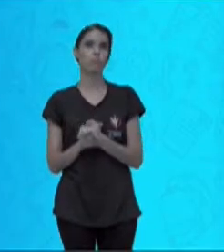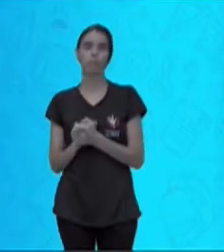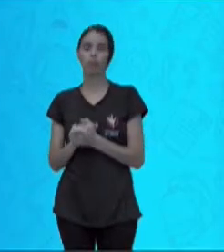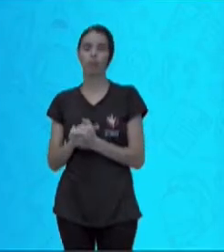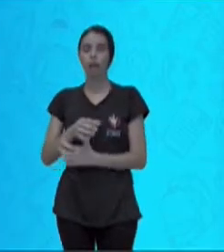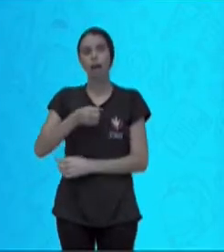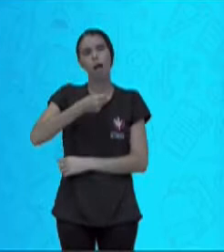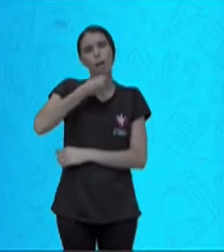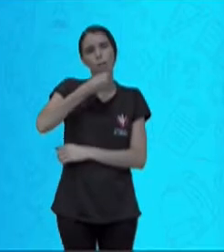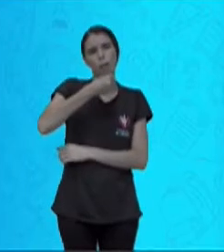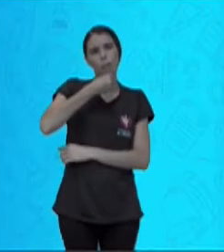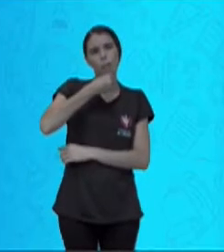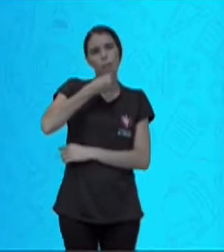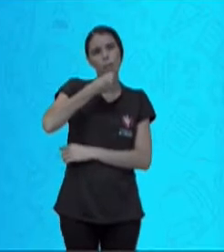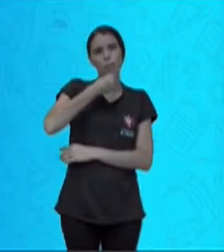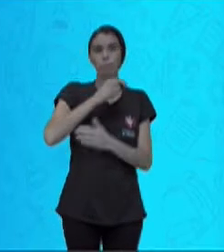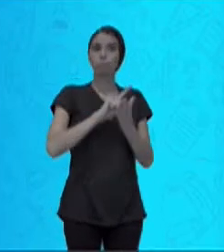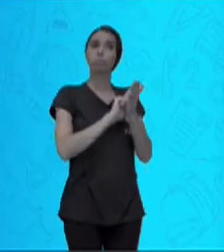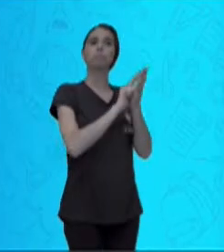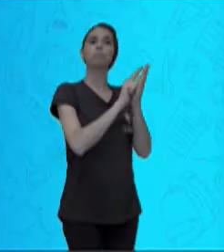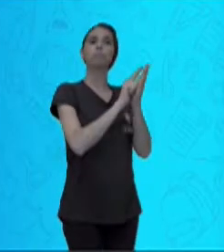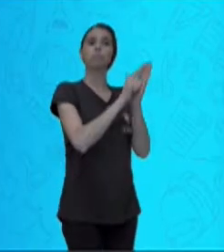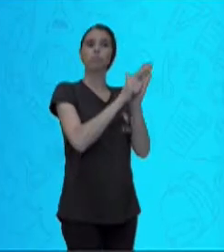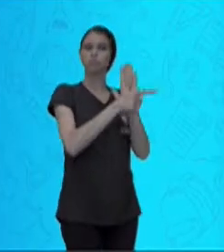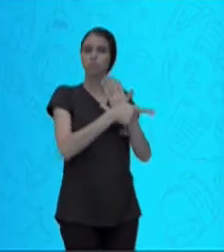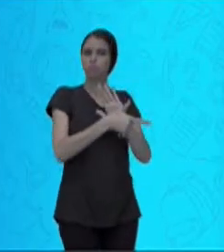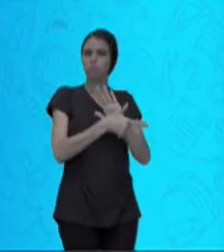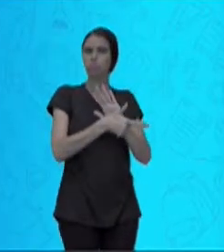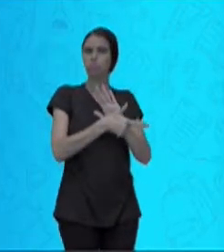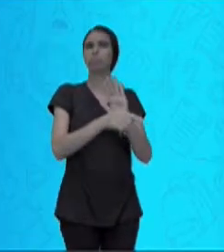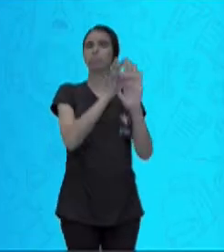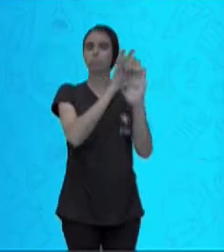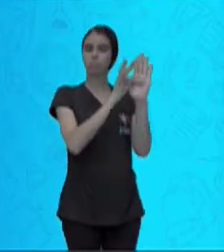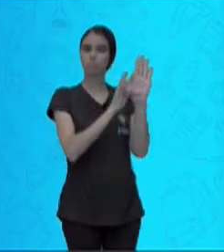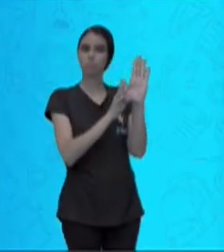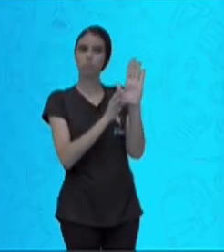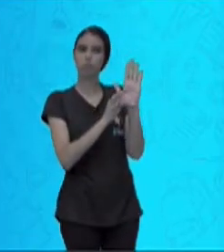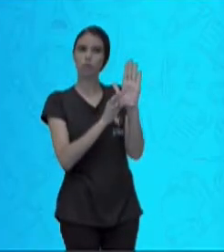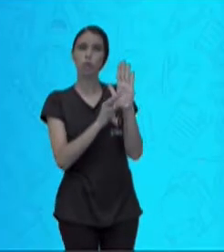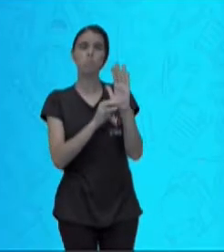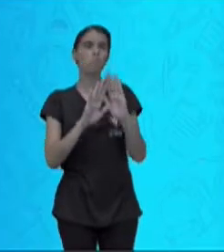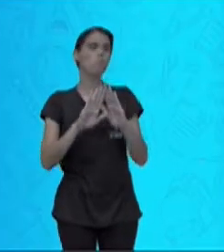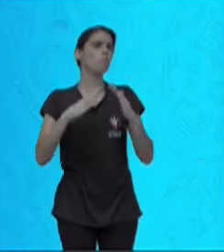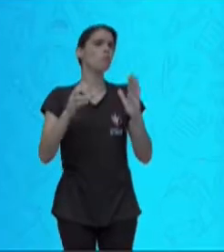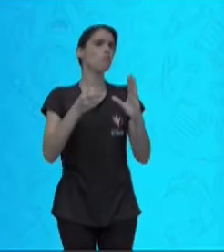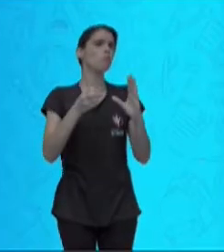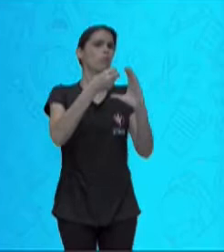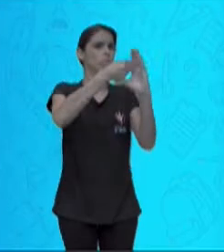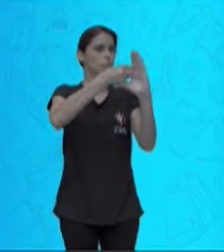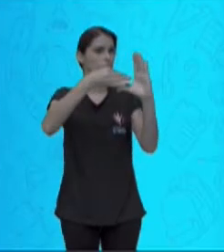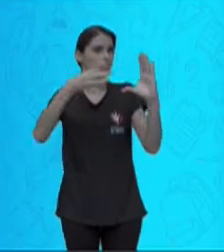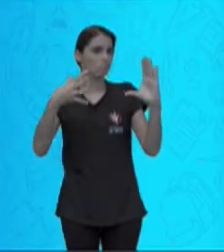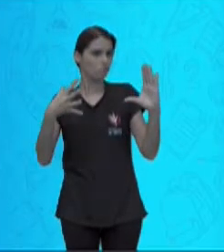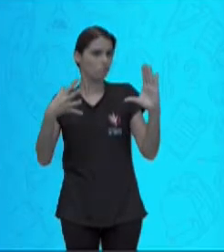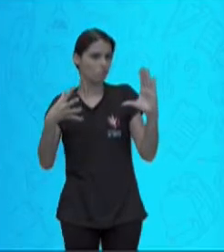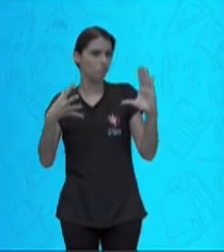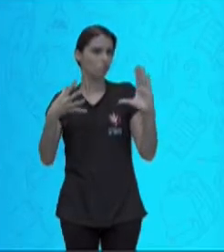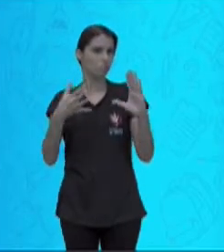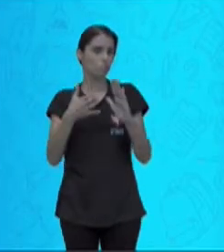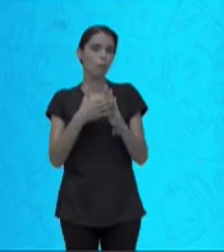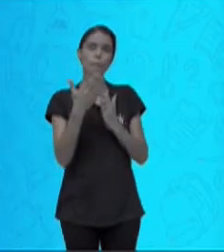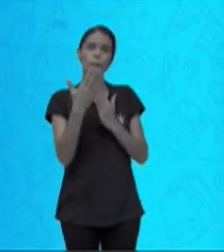Entrevista. O gênero textual entrevista. Sim. Característica, então, é um diálogo entre um ou